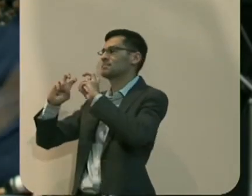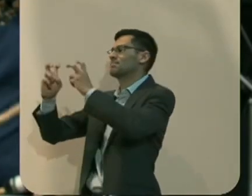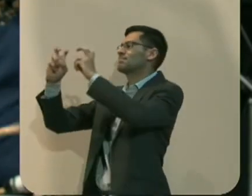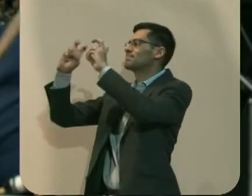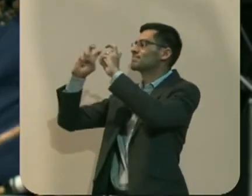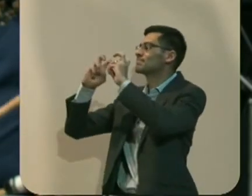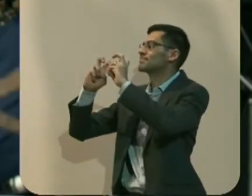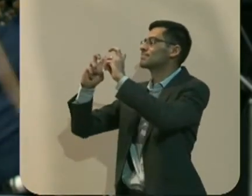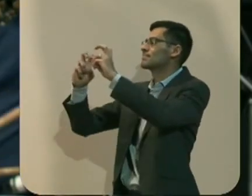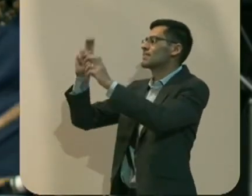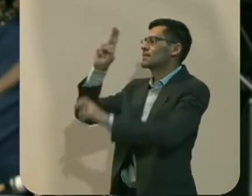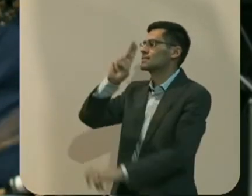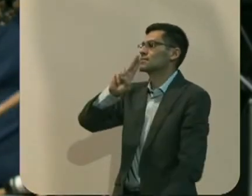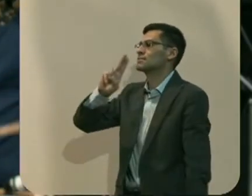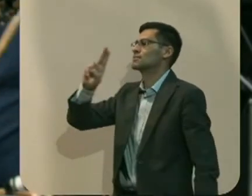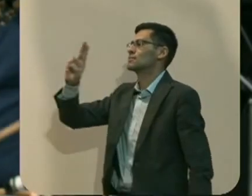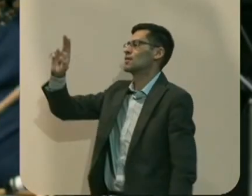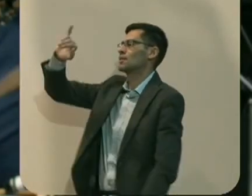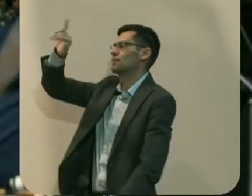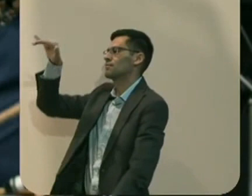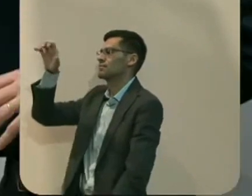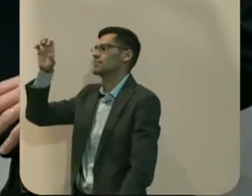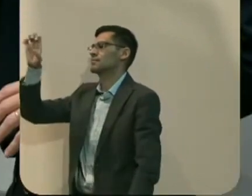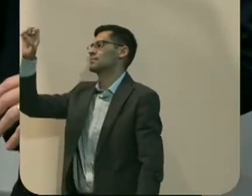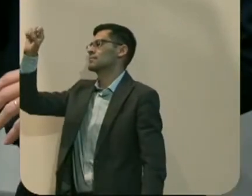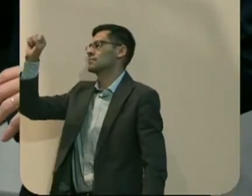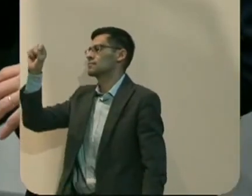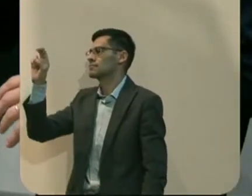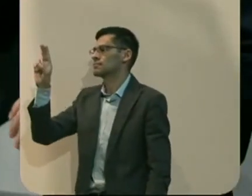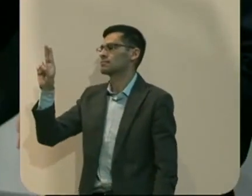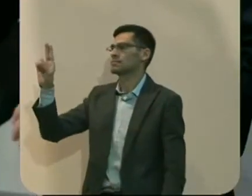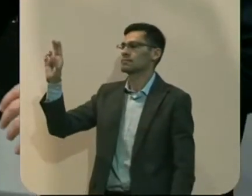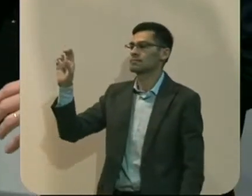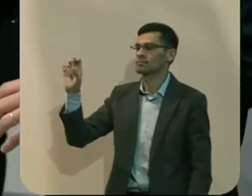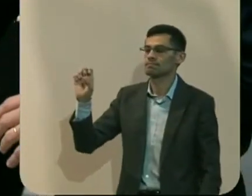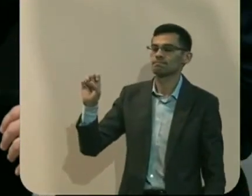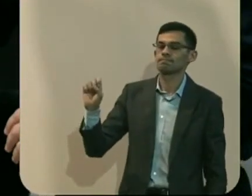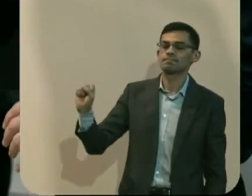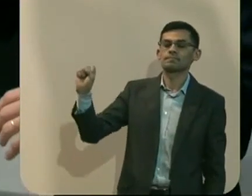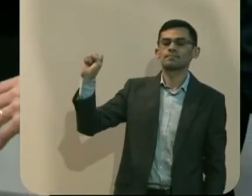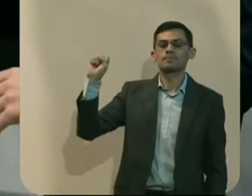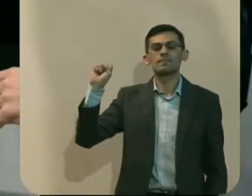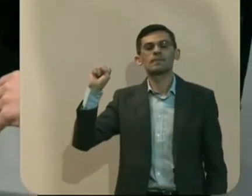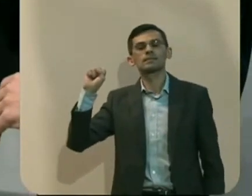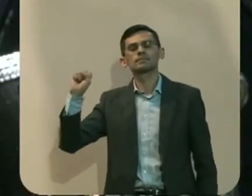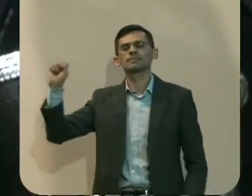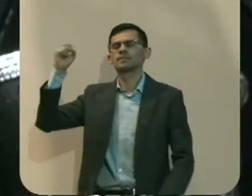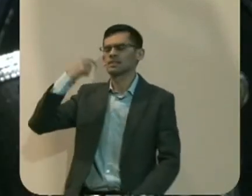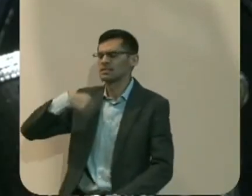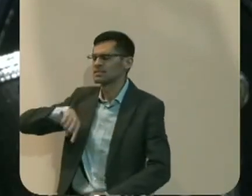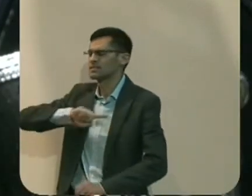E clamamos o nome de Jesus.